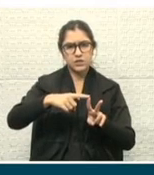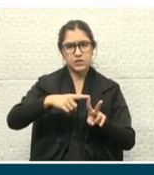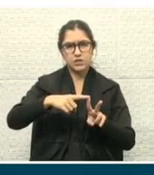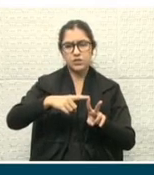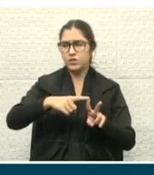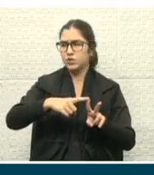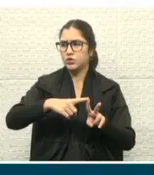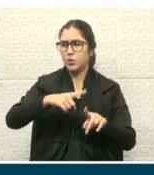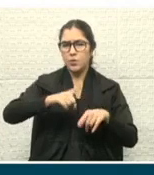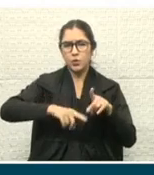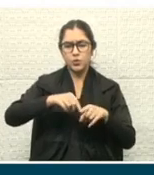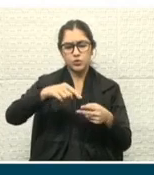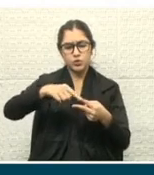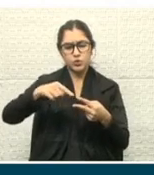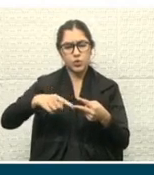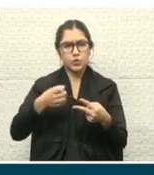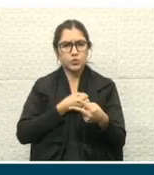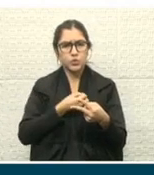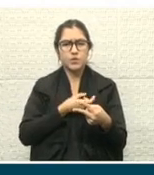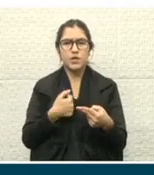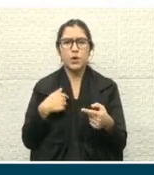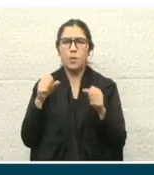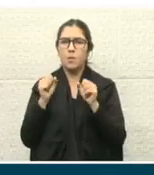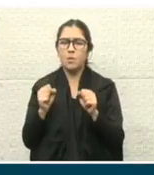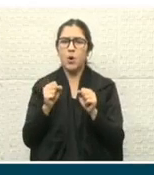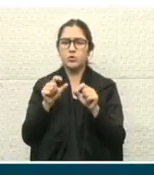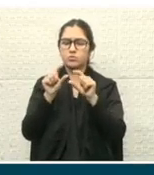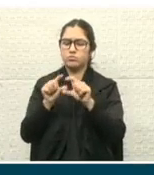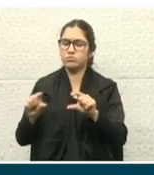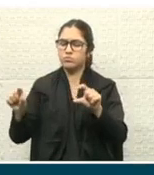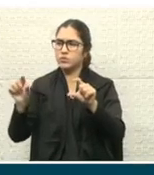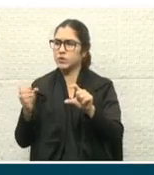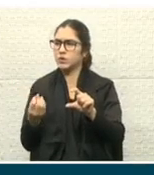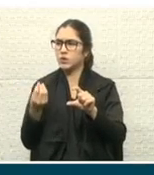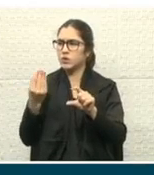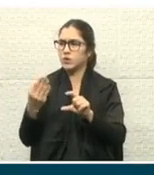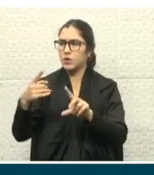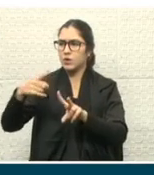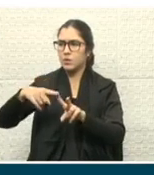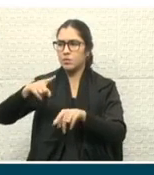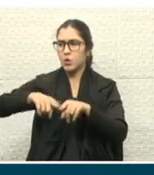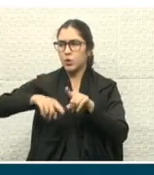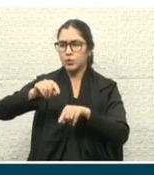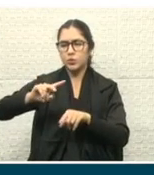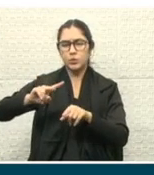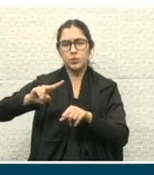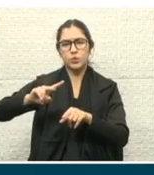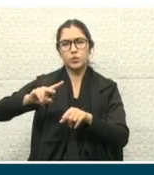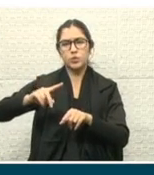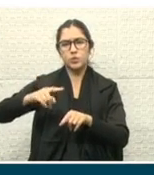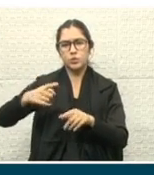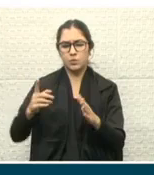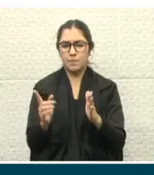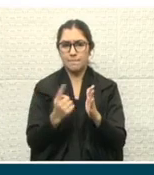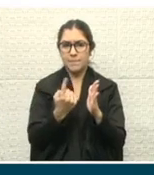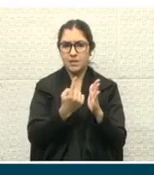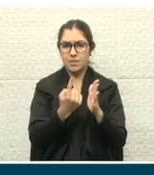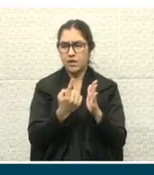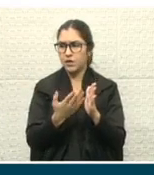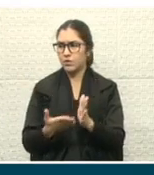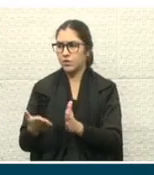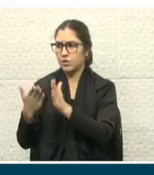um produto entre dois números, eu posso expressar como o produto da raiz quadrada do primeiro